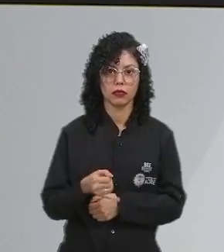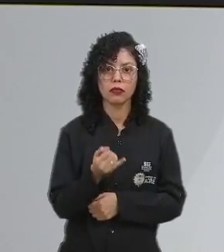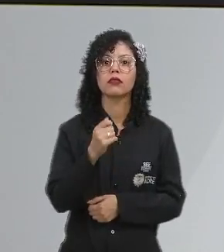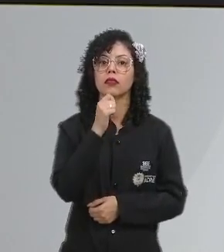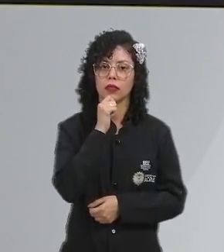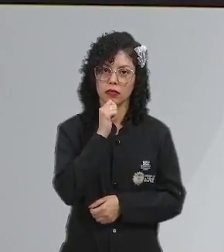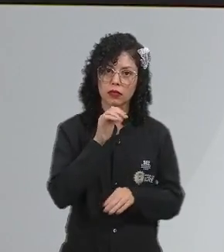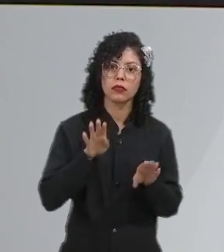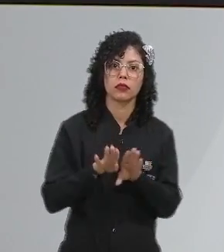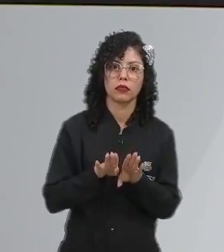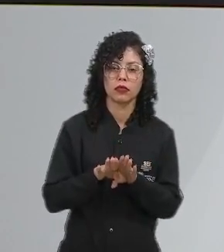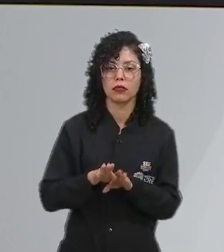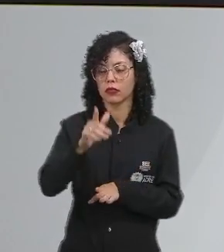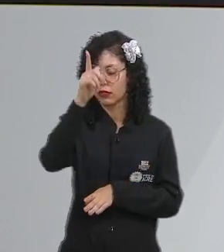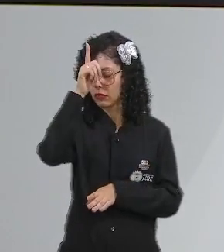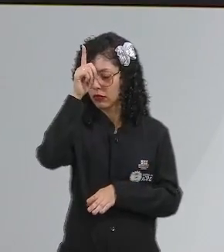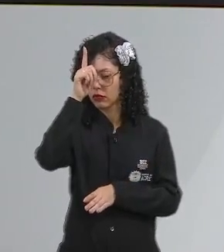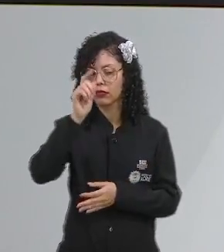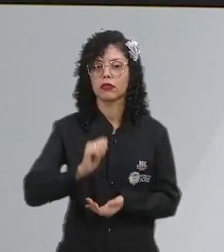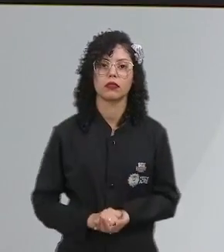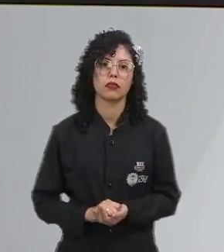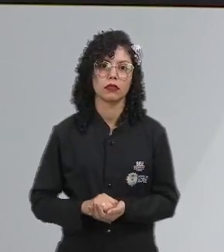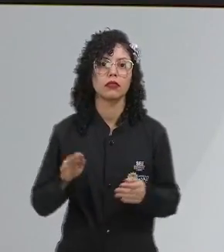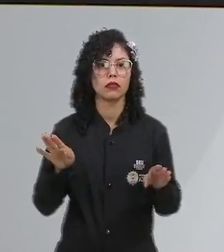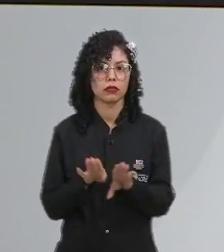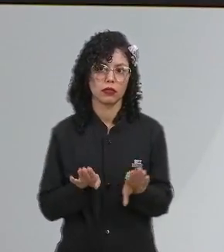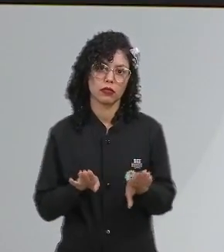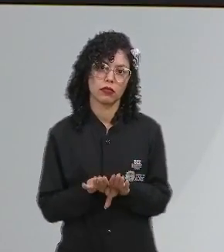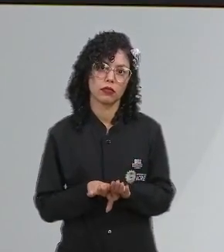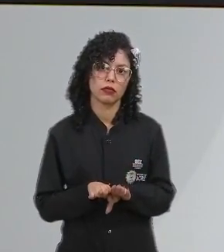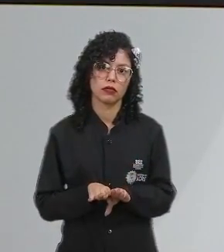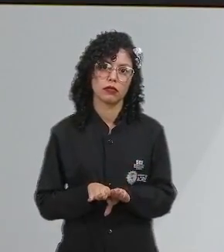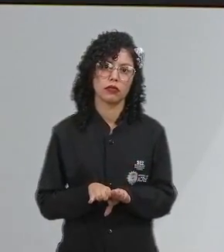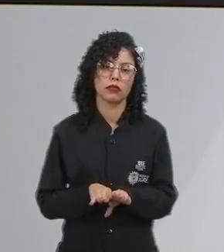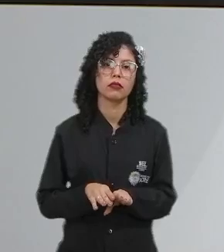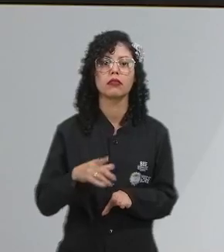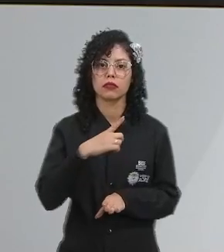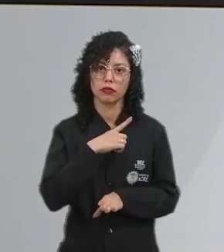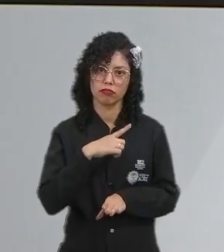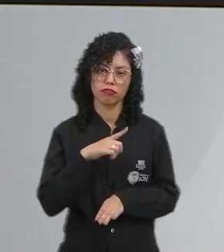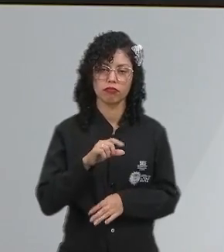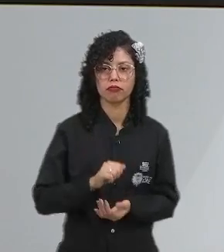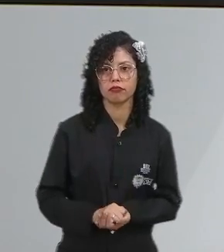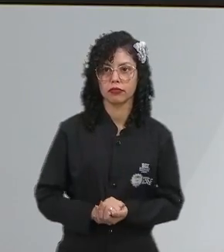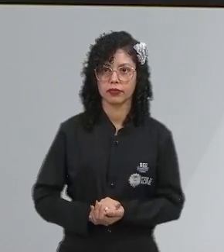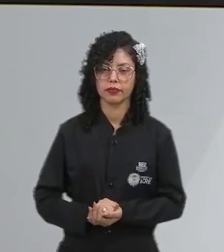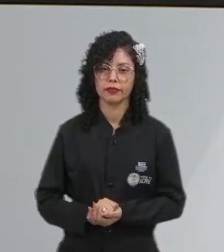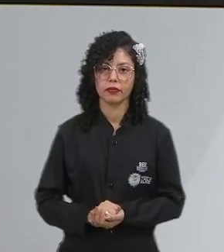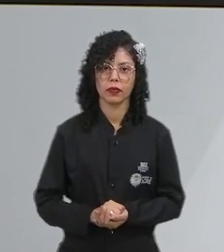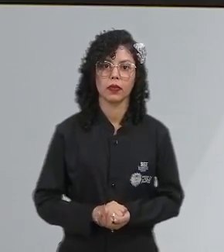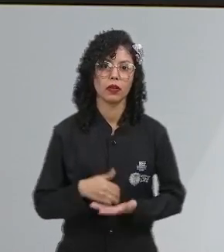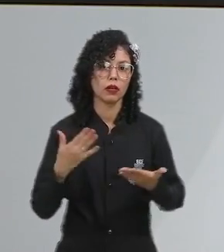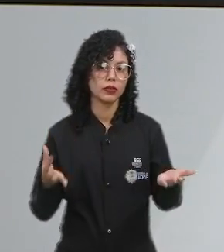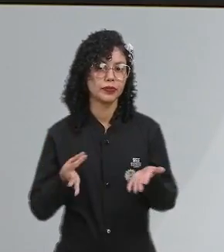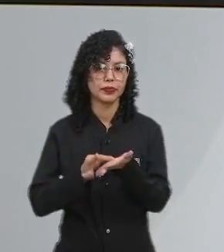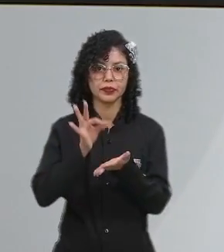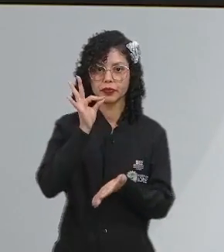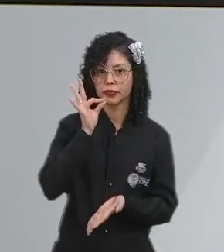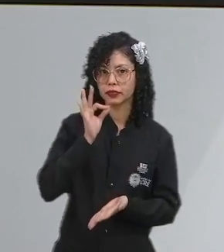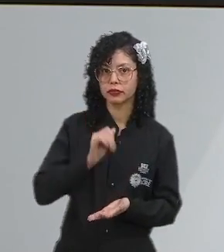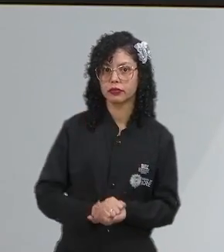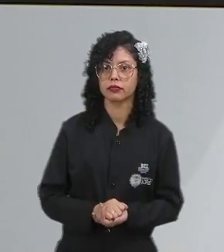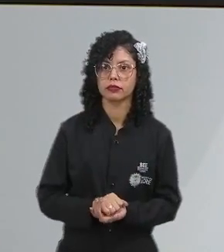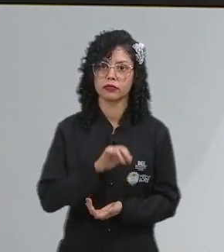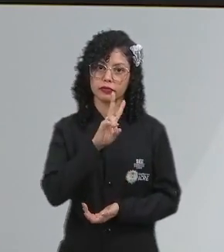e várias outras nacionalidades, porque a Europa também estava em crise ainda, né, estava se recuperando. O café, então, vai